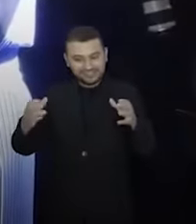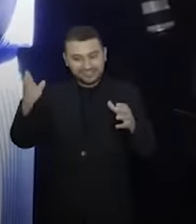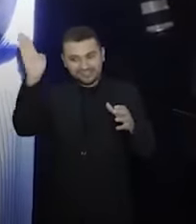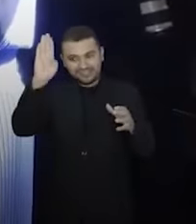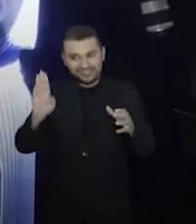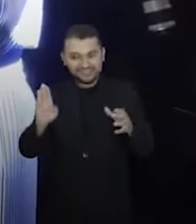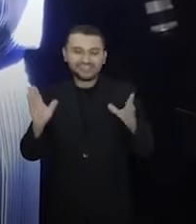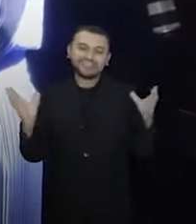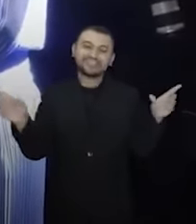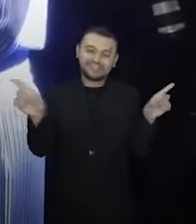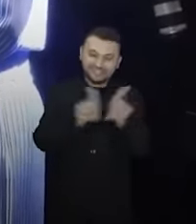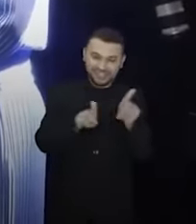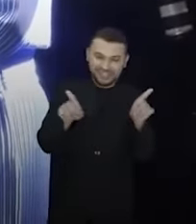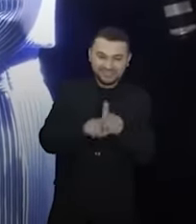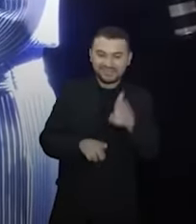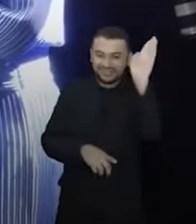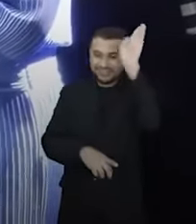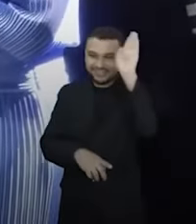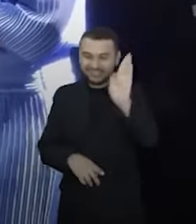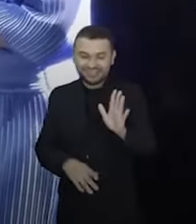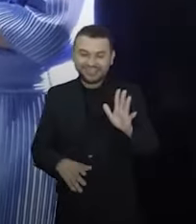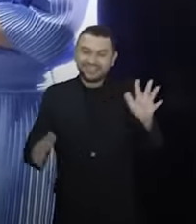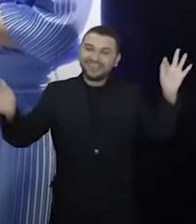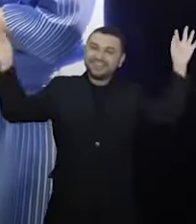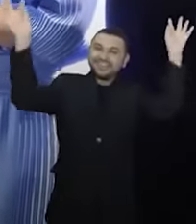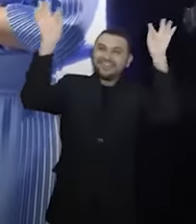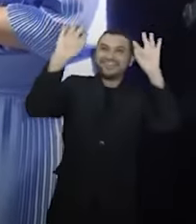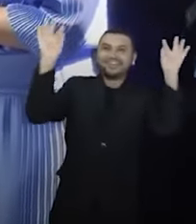também. Feliz!